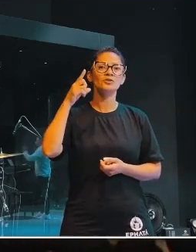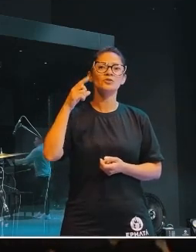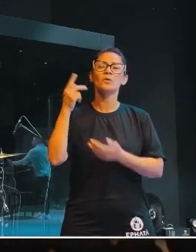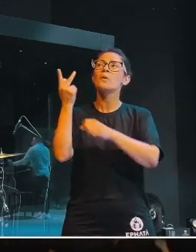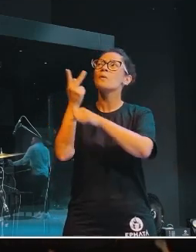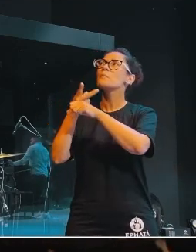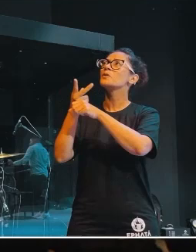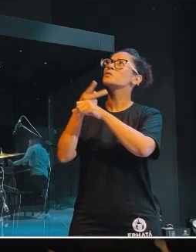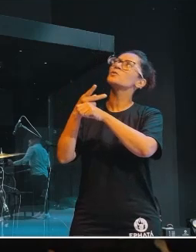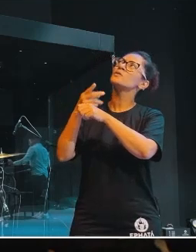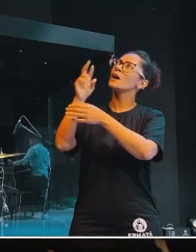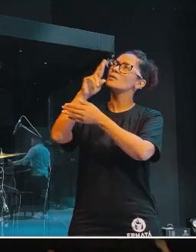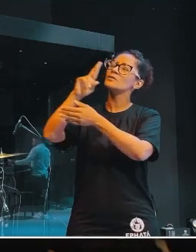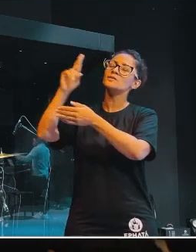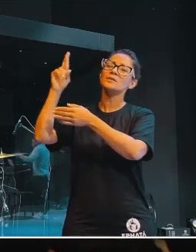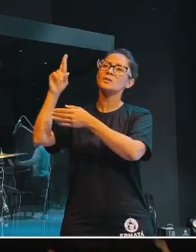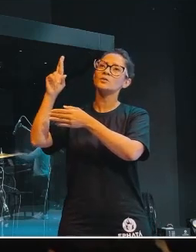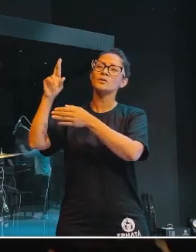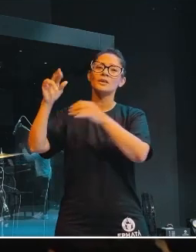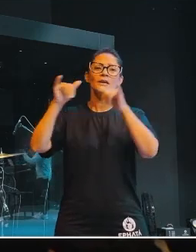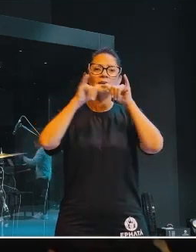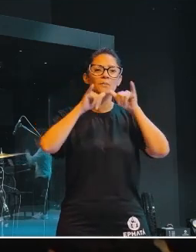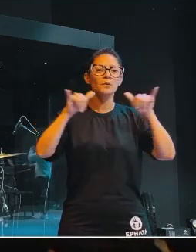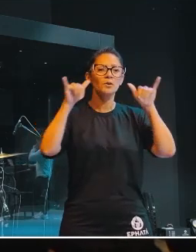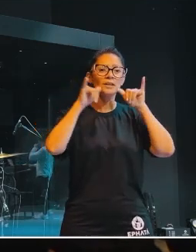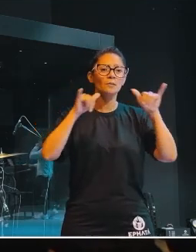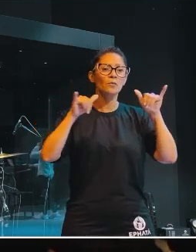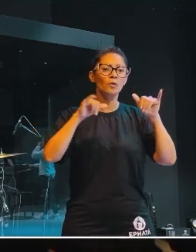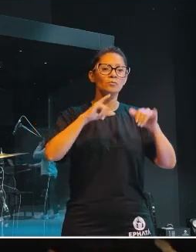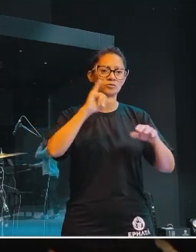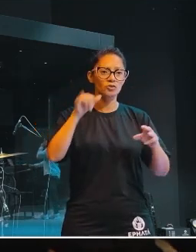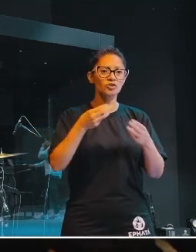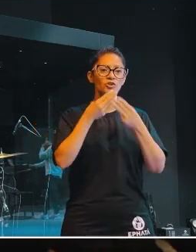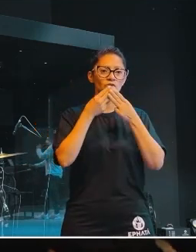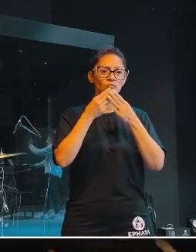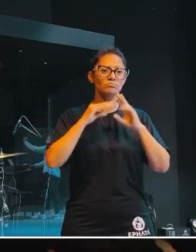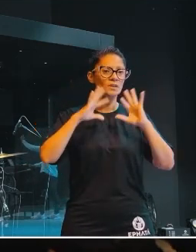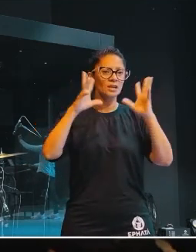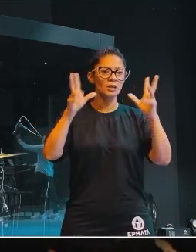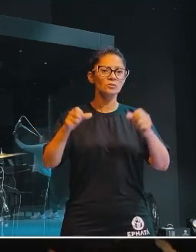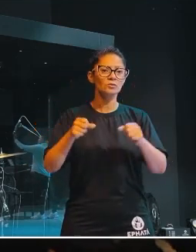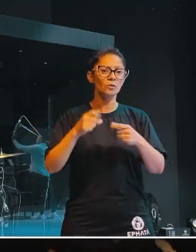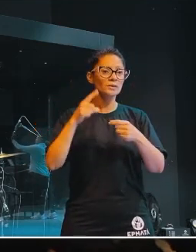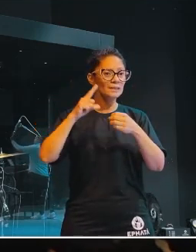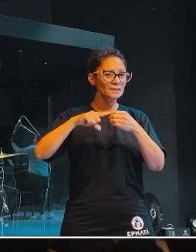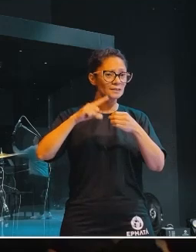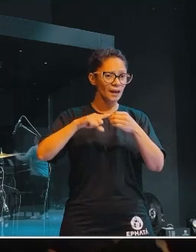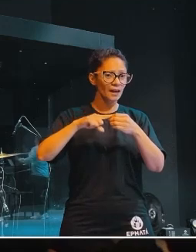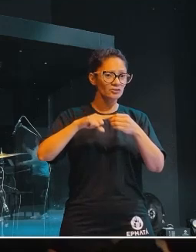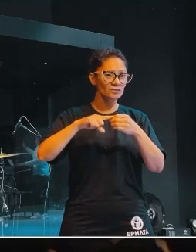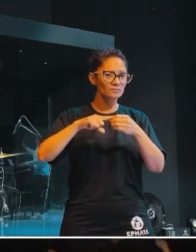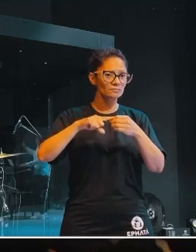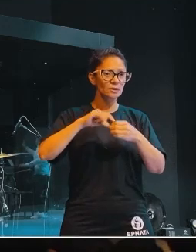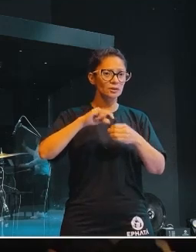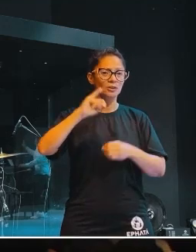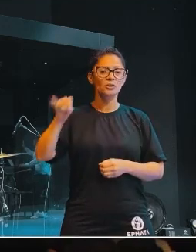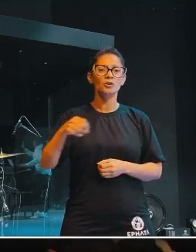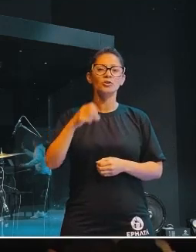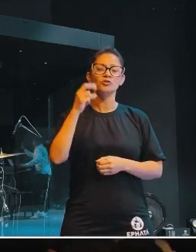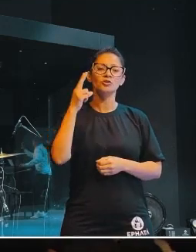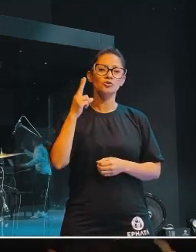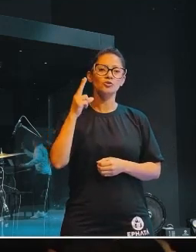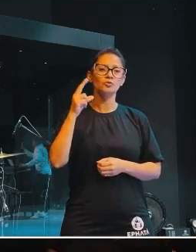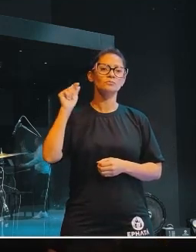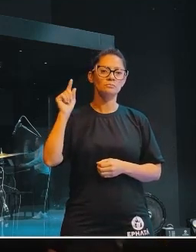e proclamou um jejum em toda o Judá. A primeira reação, olha para mim, é sentimento, é